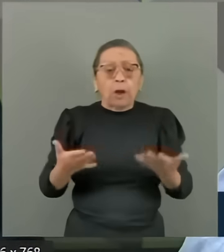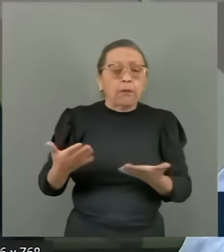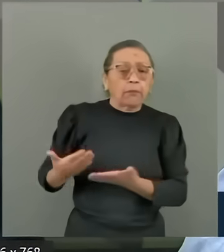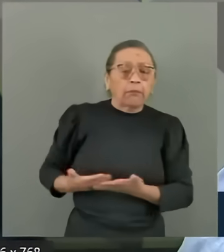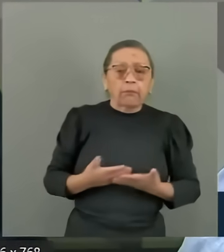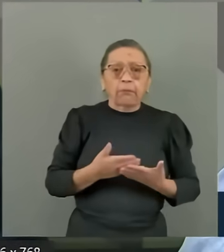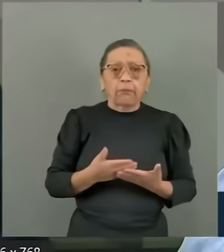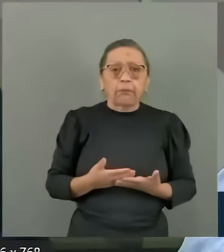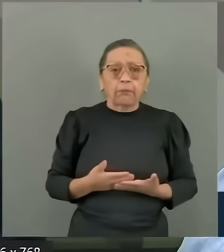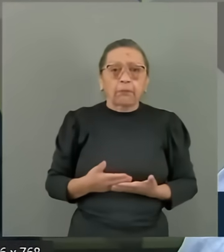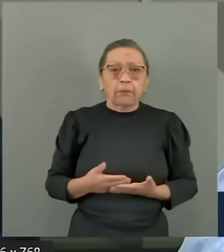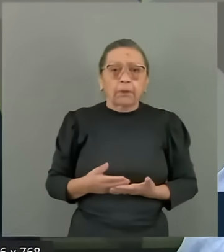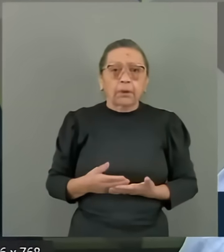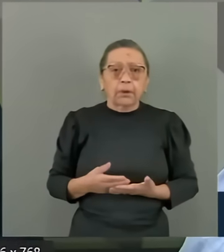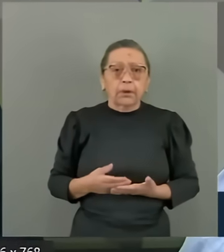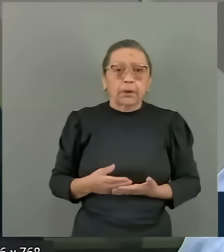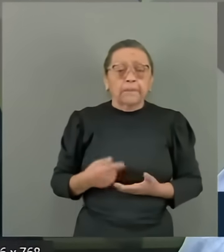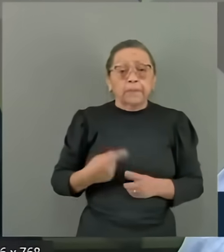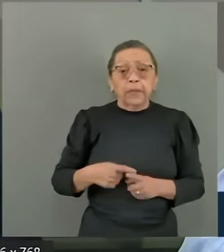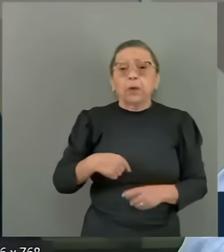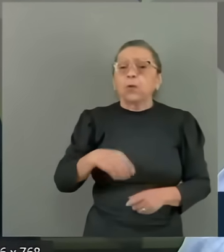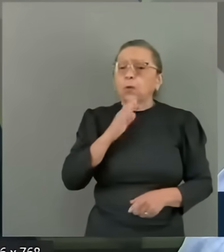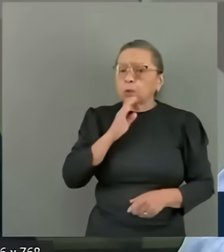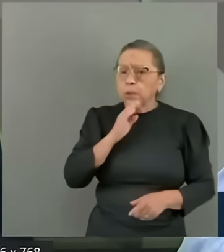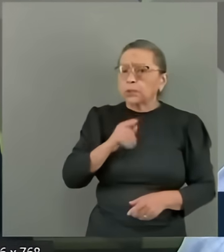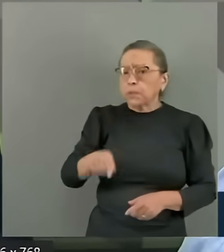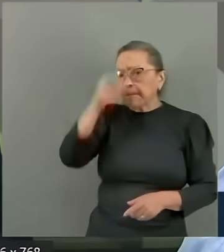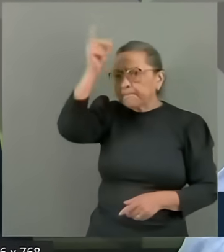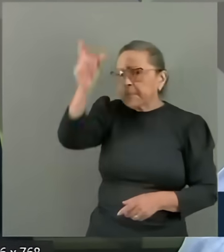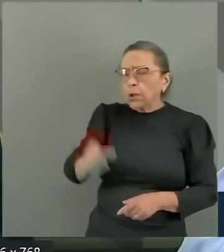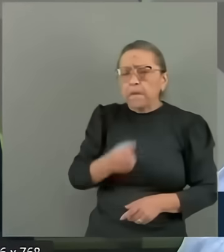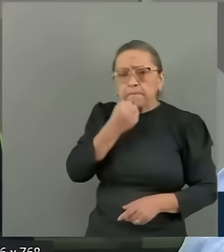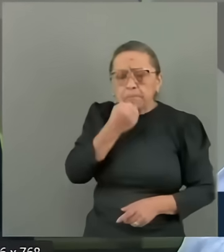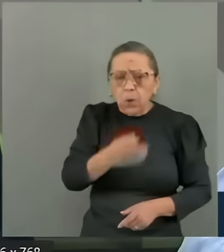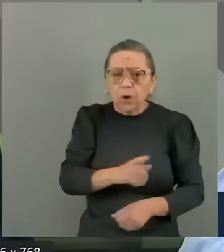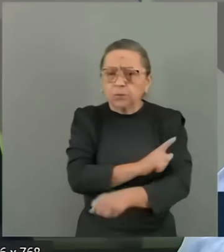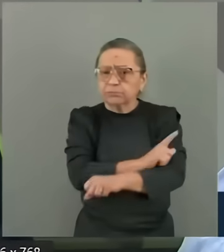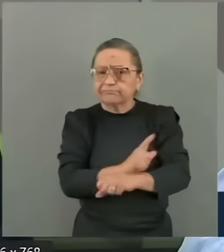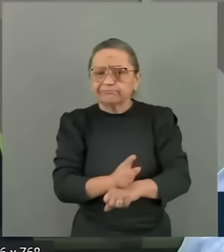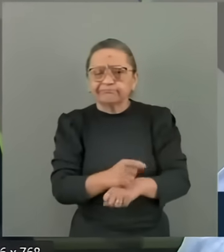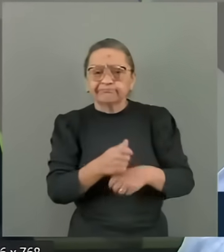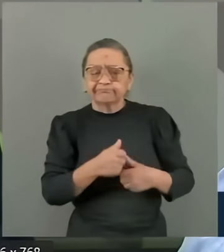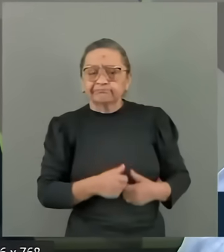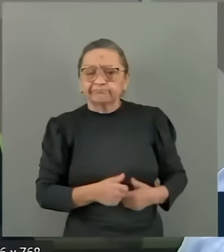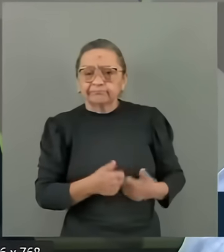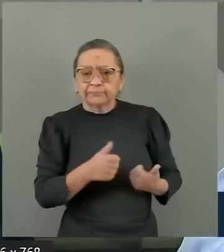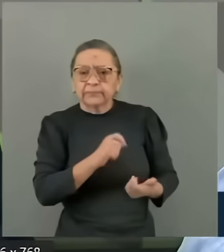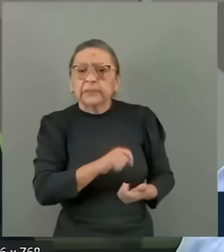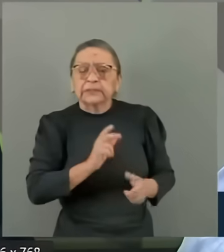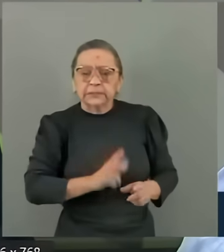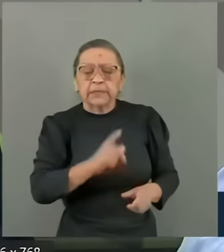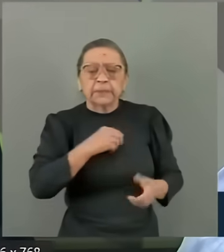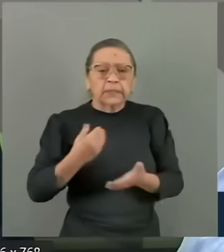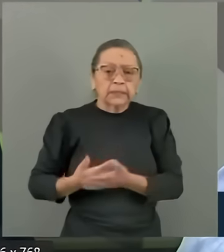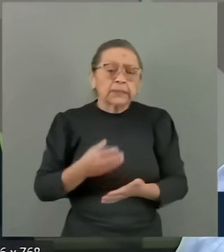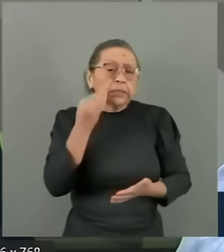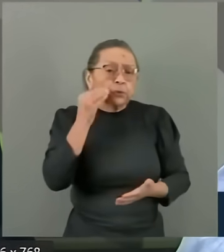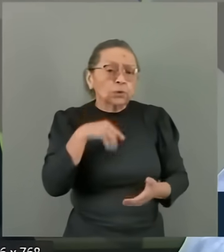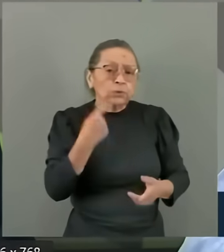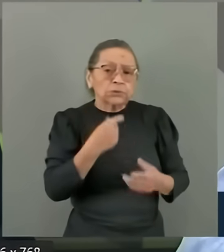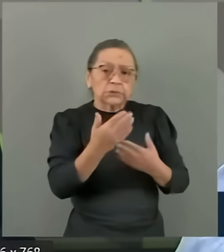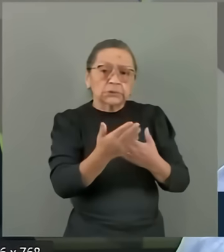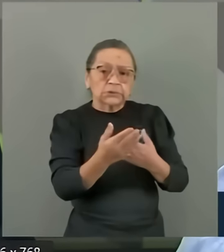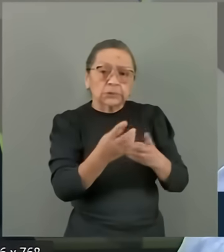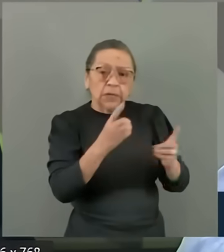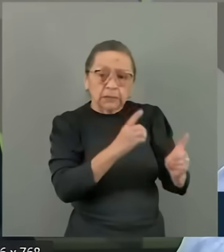que o presidente Rodrigo eu conheço, uma pessoa de boa fé, um gestor que sempre tentou nos atender, mas